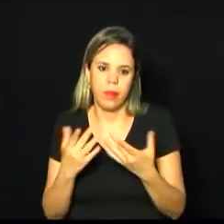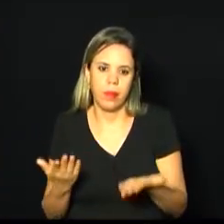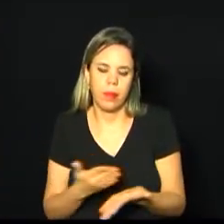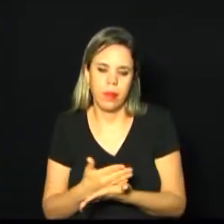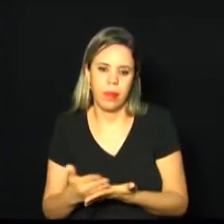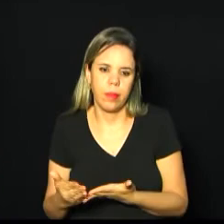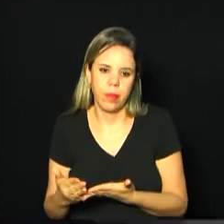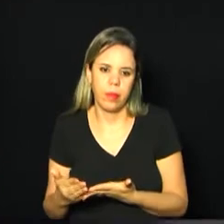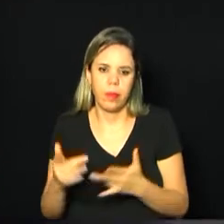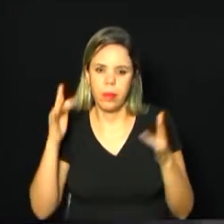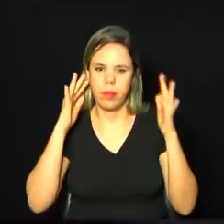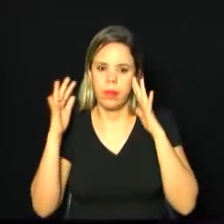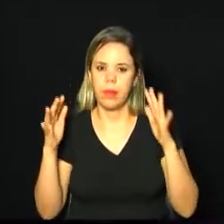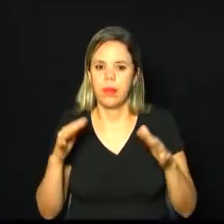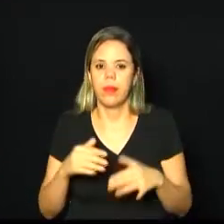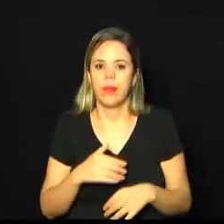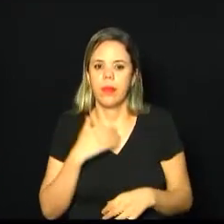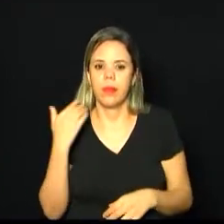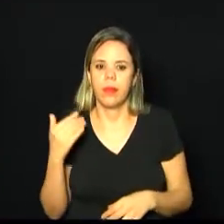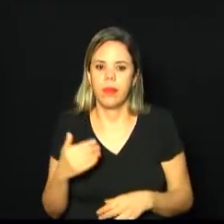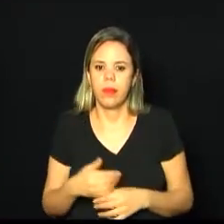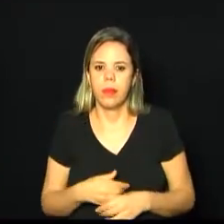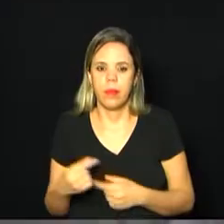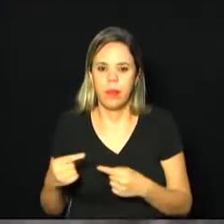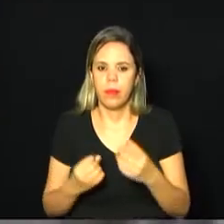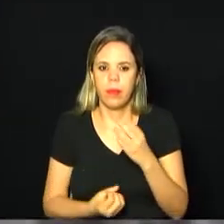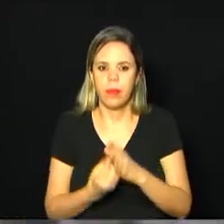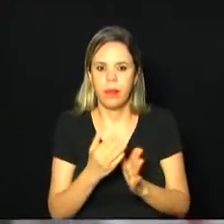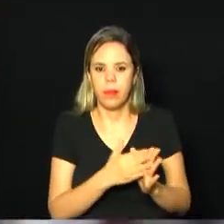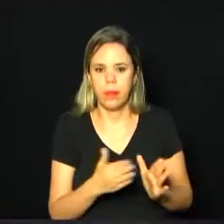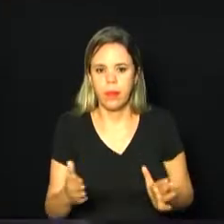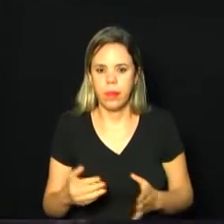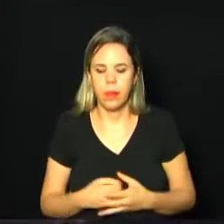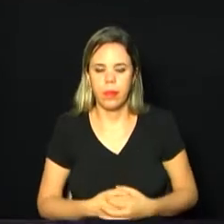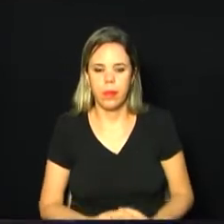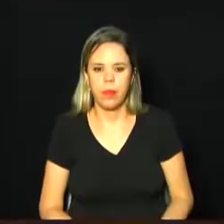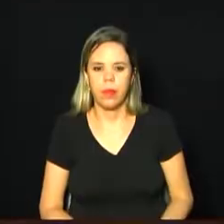começam uma buzina antes e mortal escalada de acontecimentos e